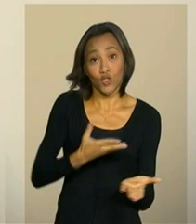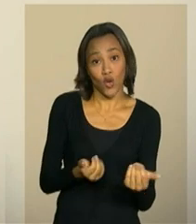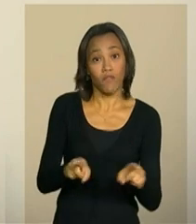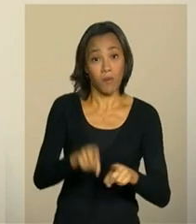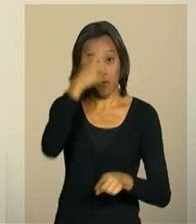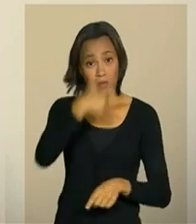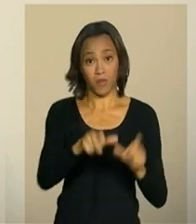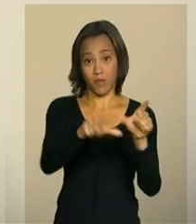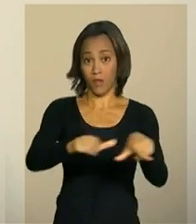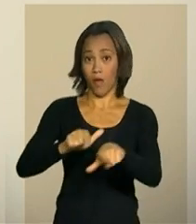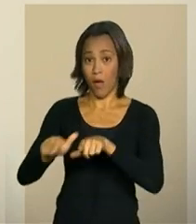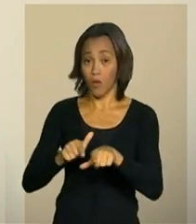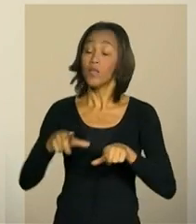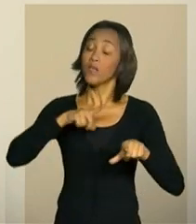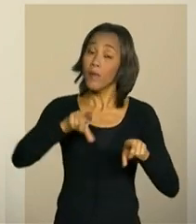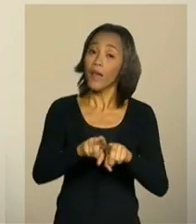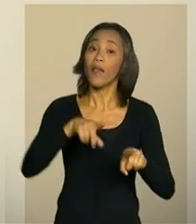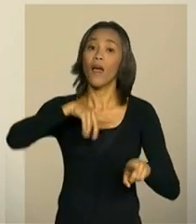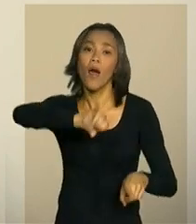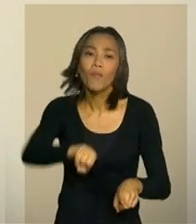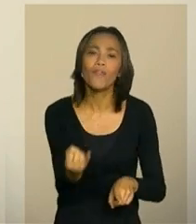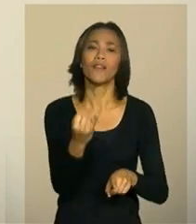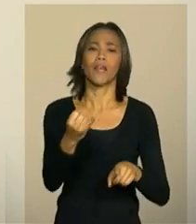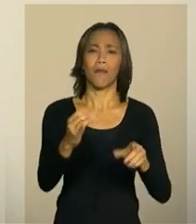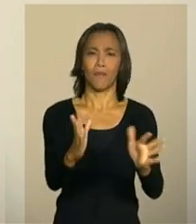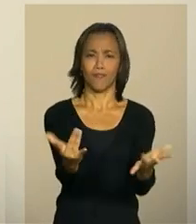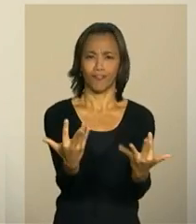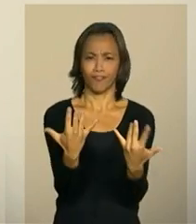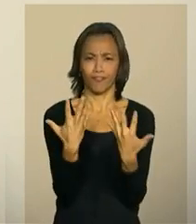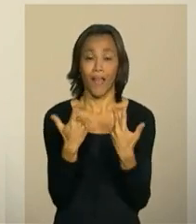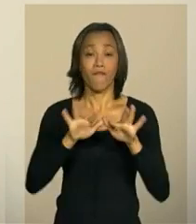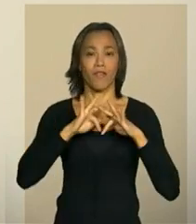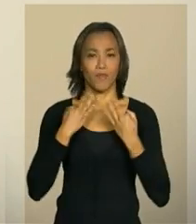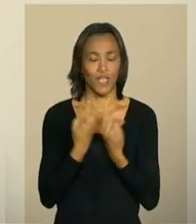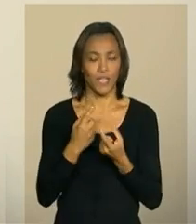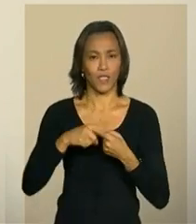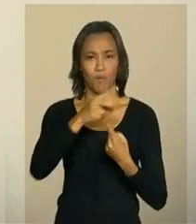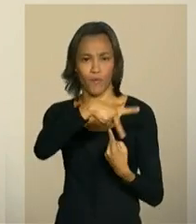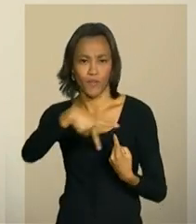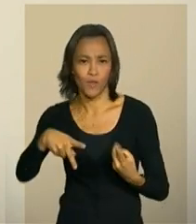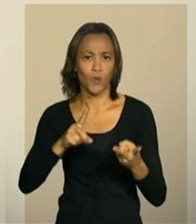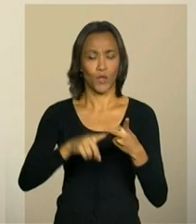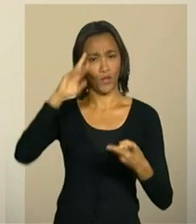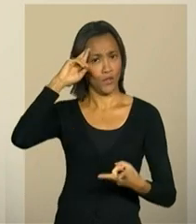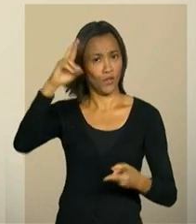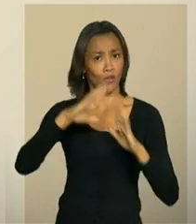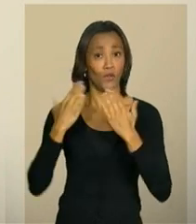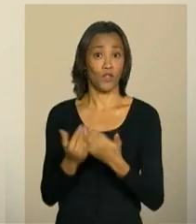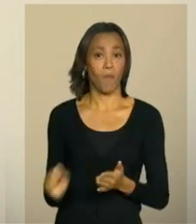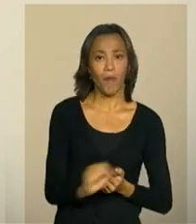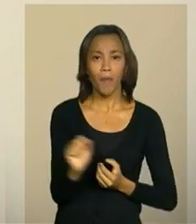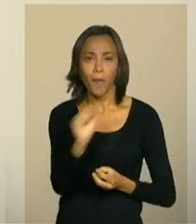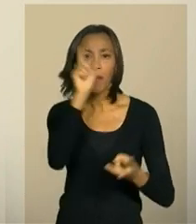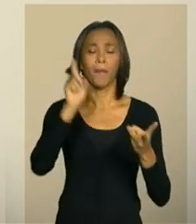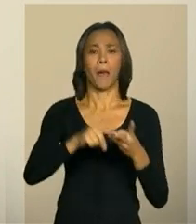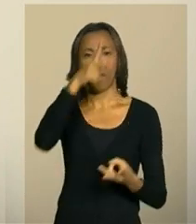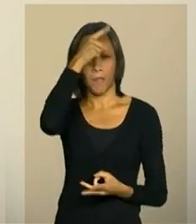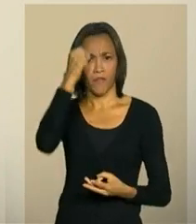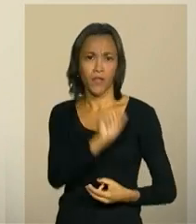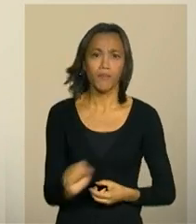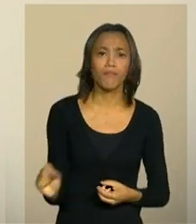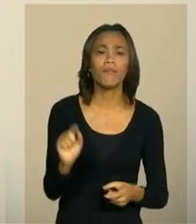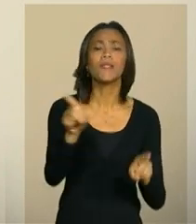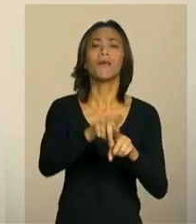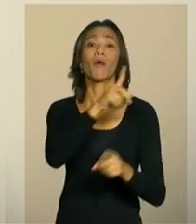trabalhadores quero aproveitar para convocar as famílias professores diretores de escolas prefeitos e